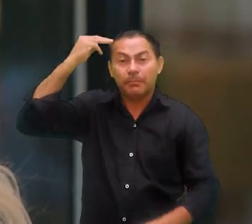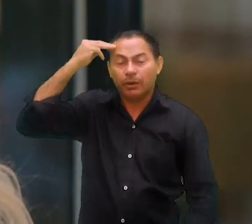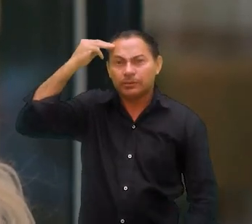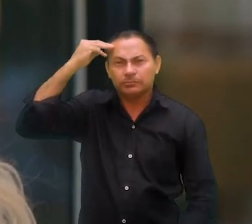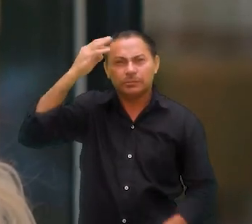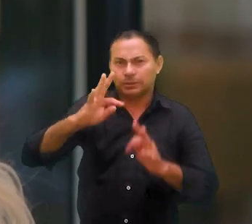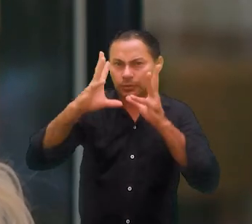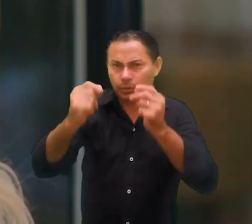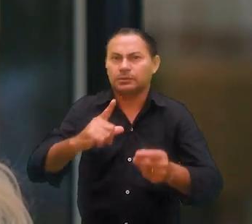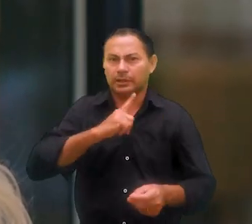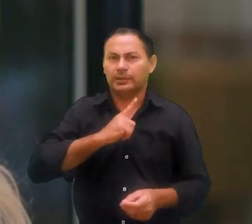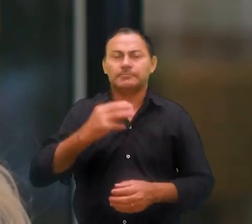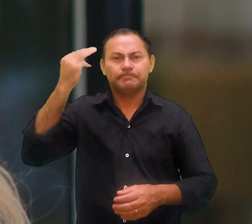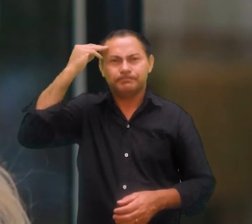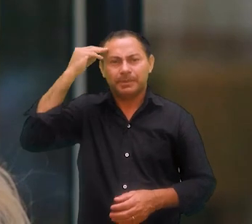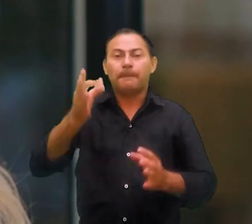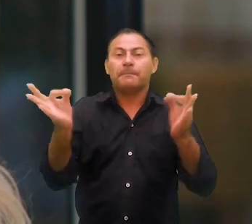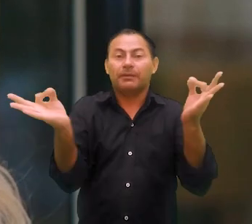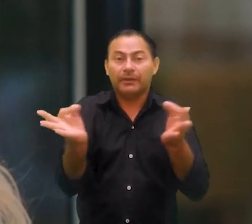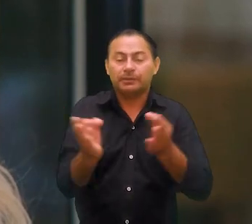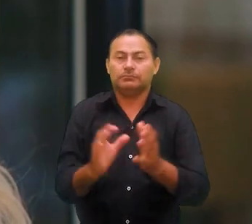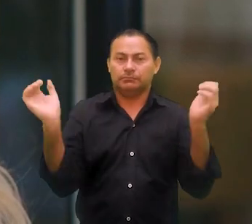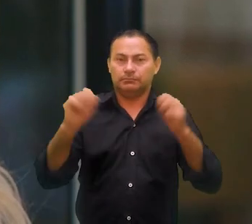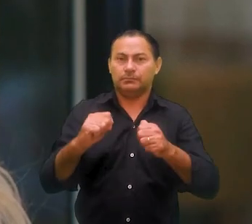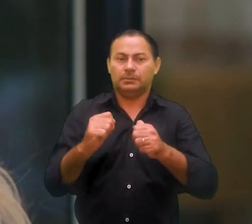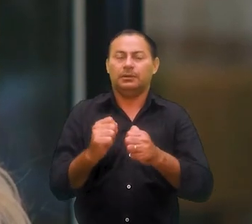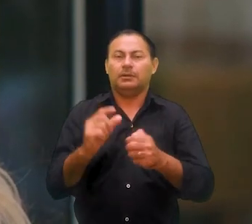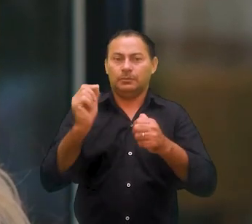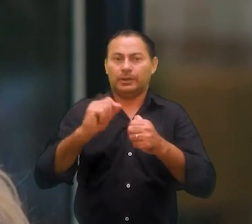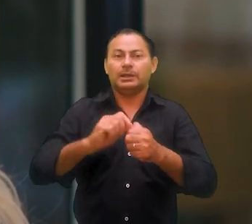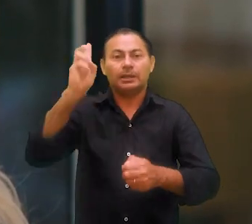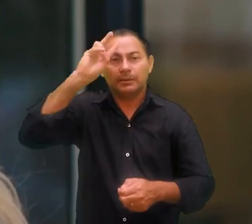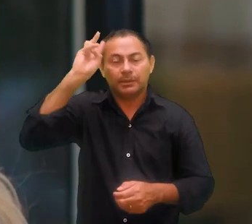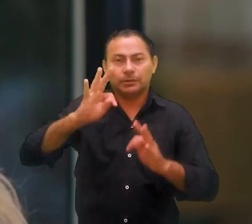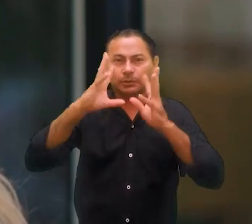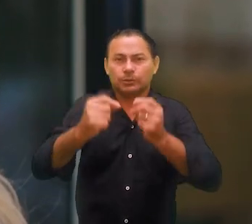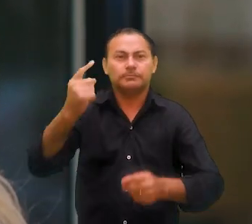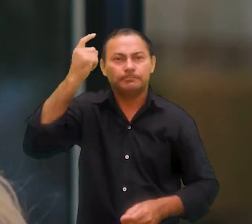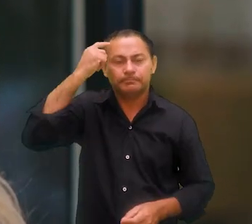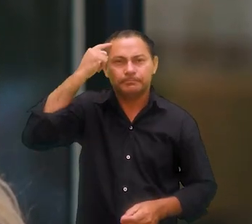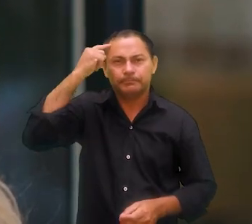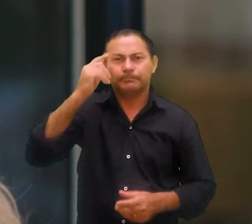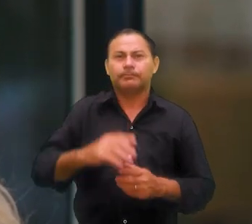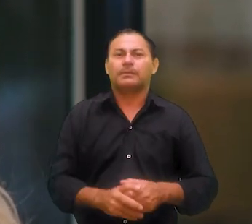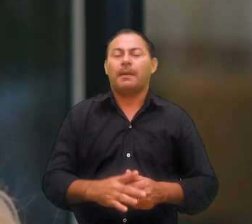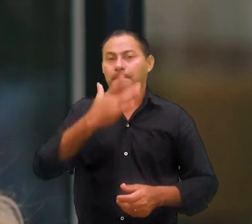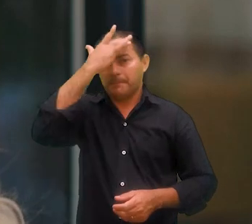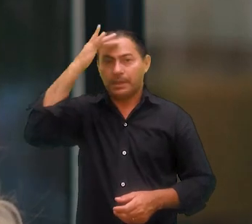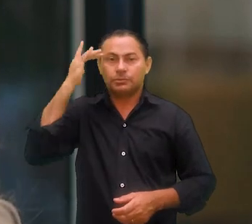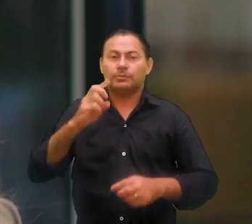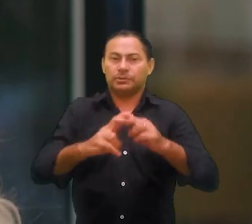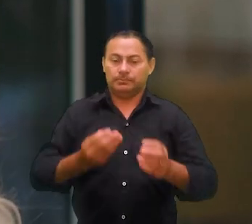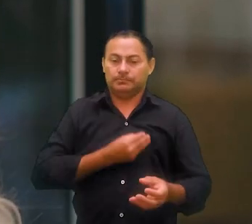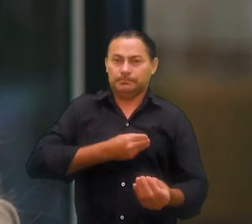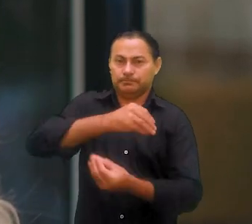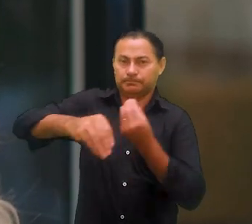o banco de memórias, pois todos possuem uma memória perfeita, capaz de nos fazer lembrar de todos os pensamentos.